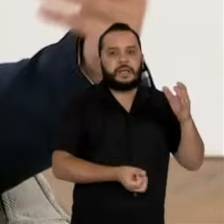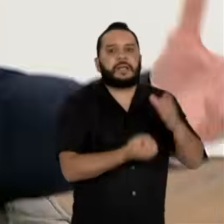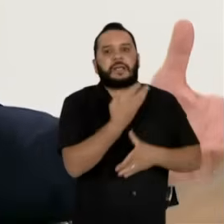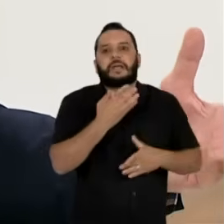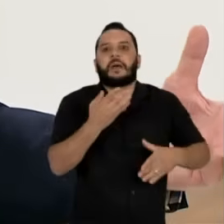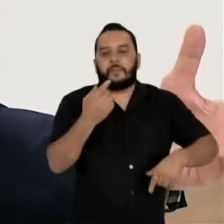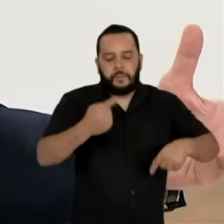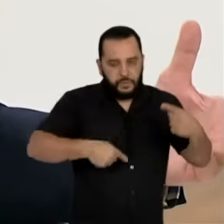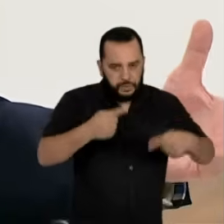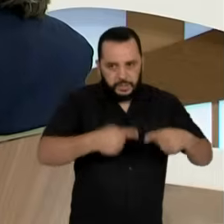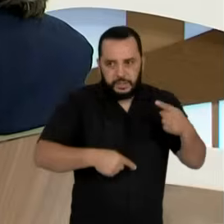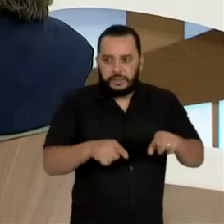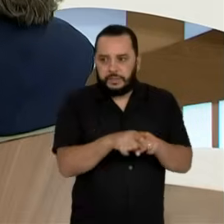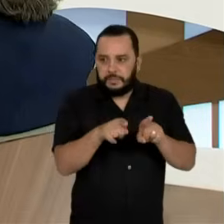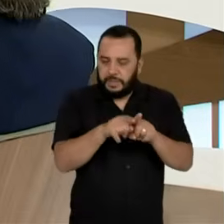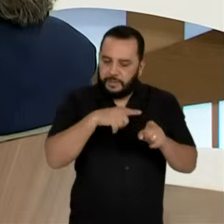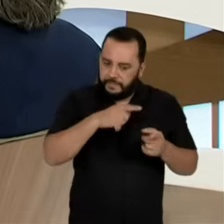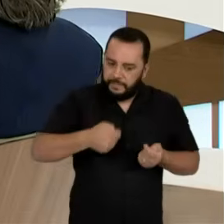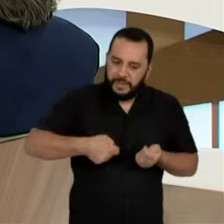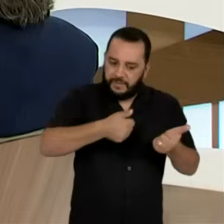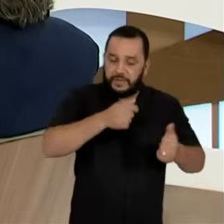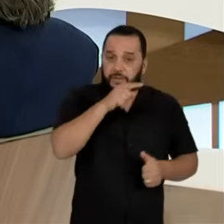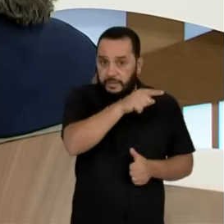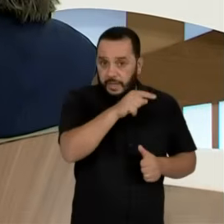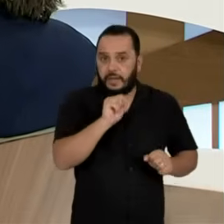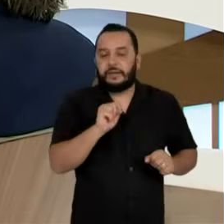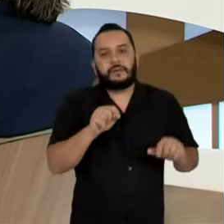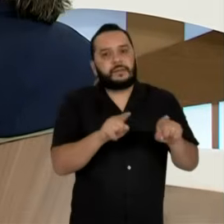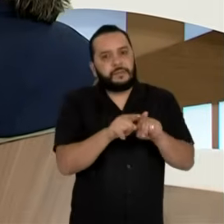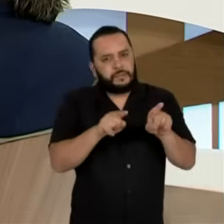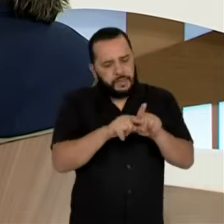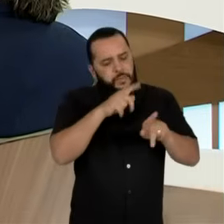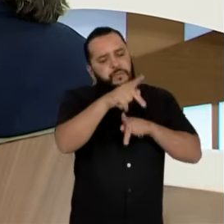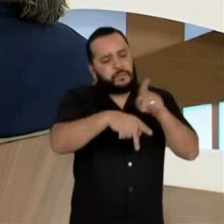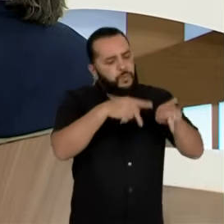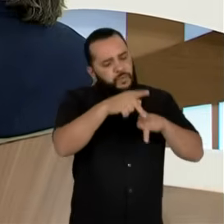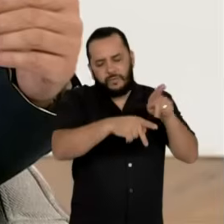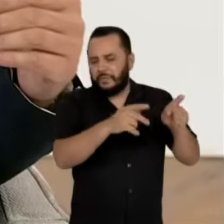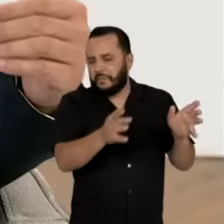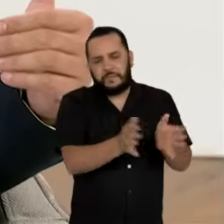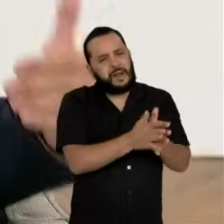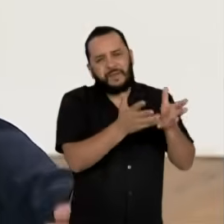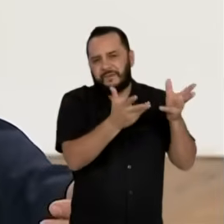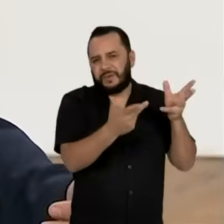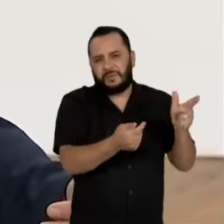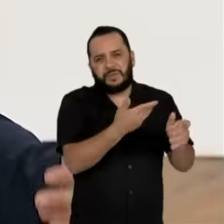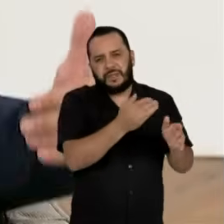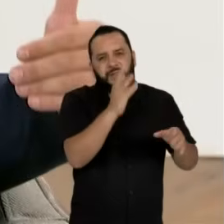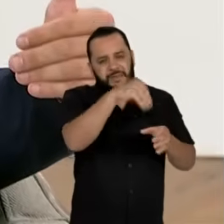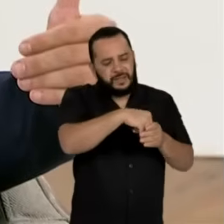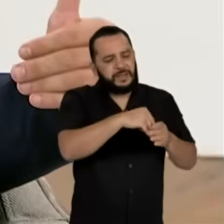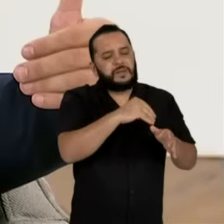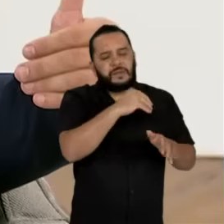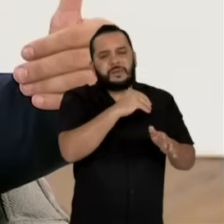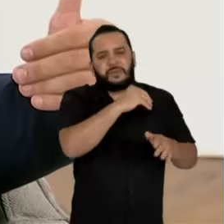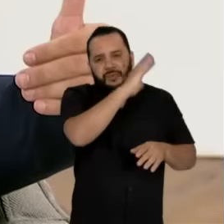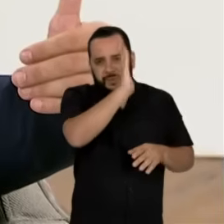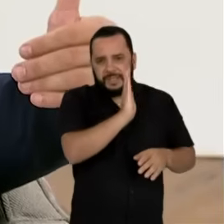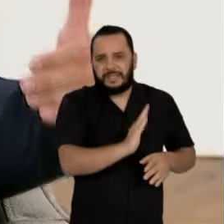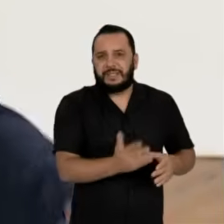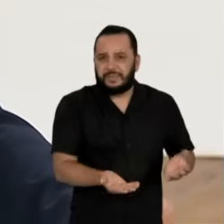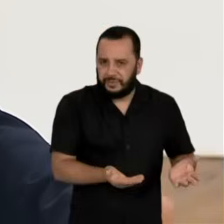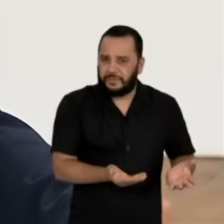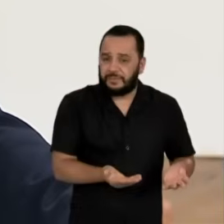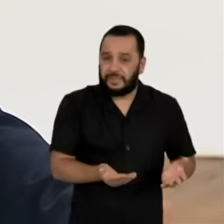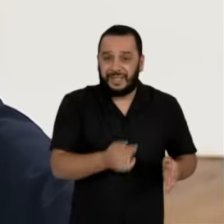lá, benefícios chegarem lá, incluir aquela população, que são maravilhosos brasileiros, e eles estão excluídos,